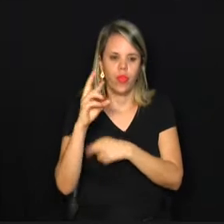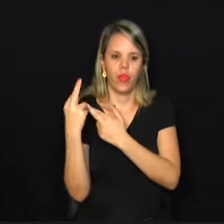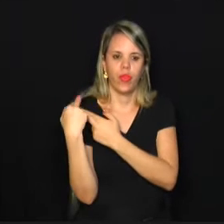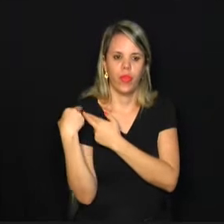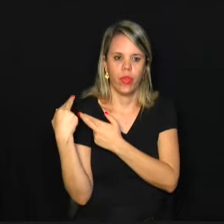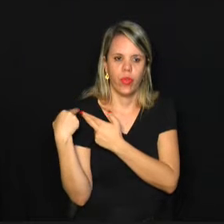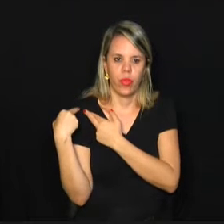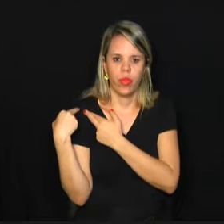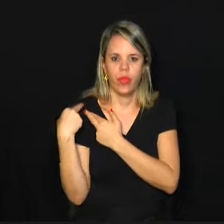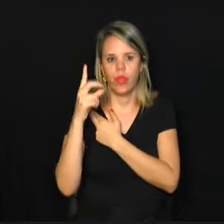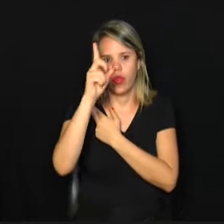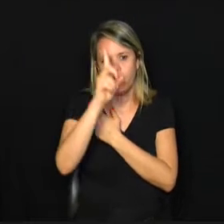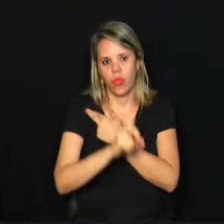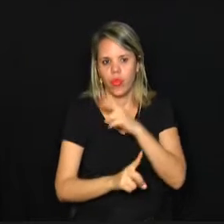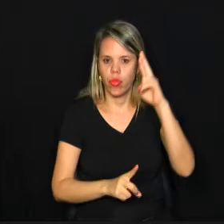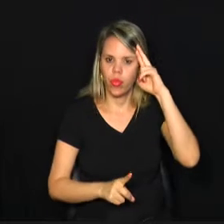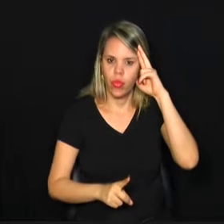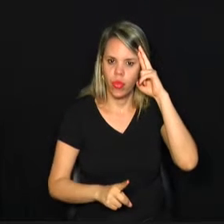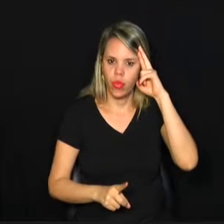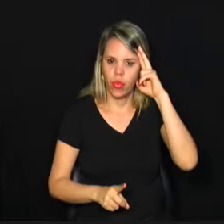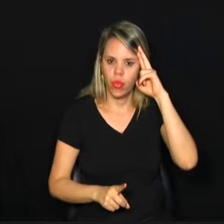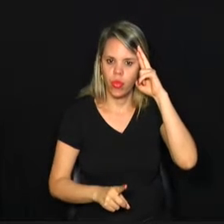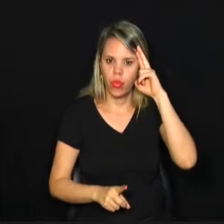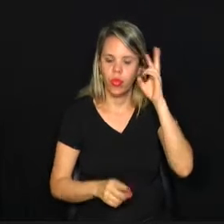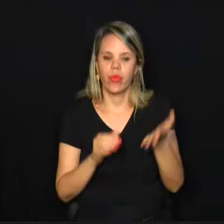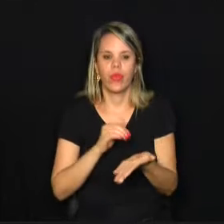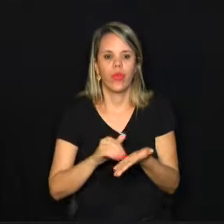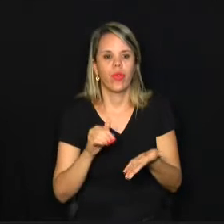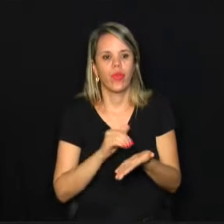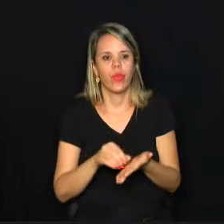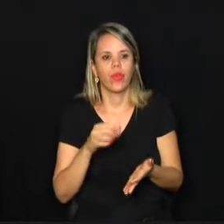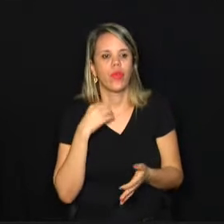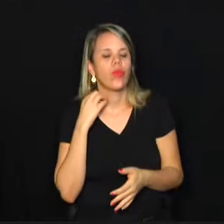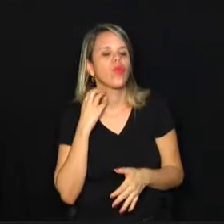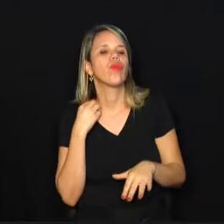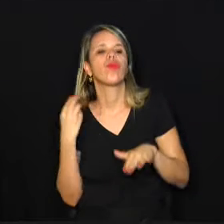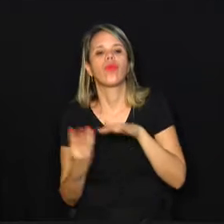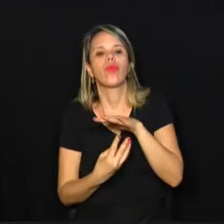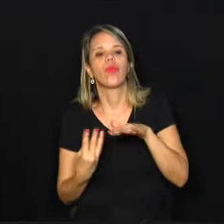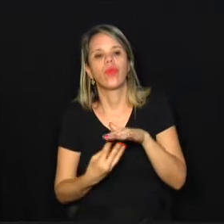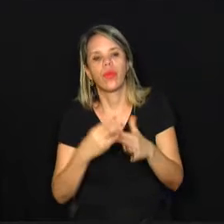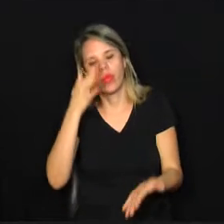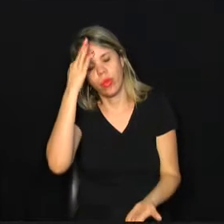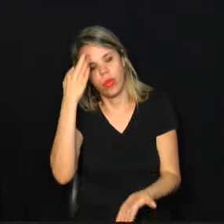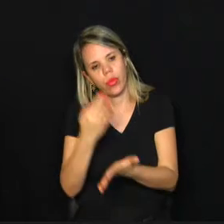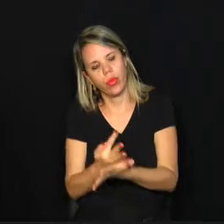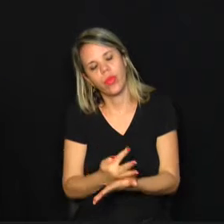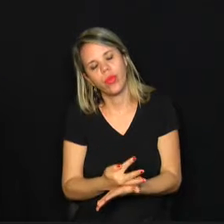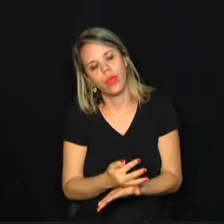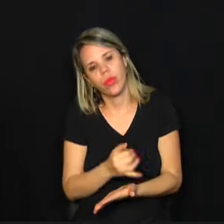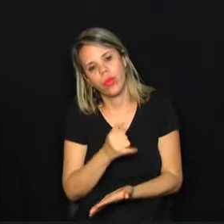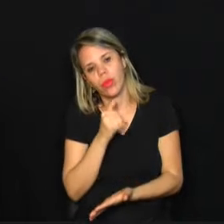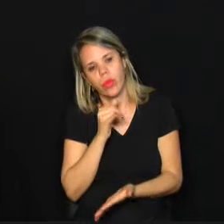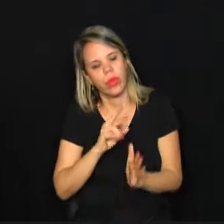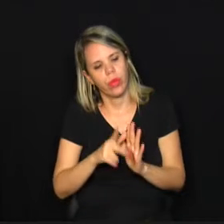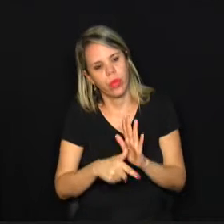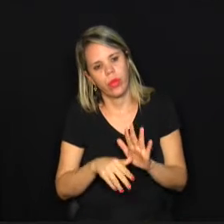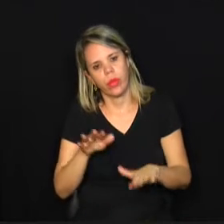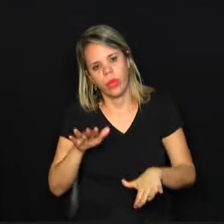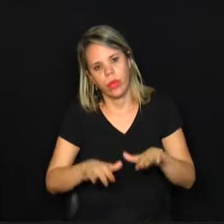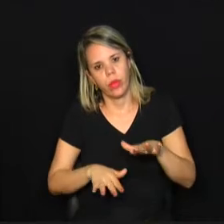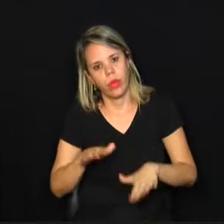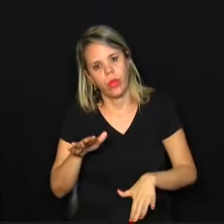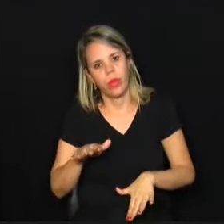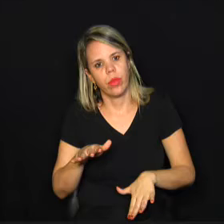de direção, chefia, assessoramento com relação de confiança, ou seja, uma situação onde tivesse uma